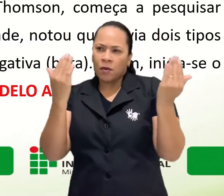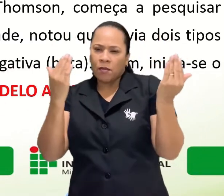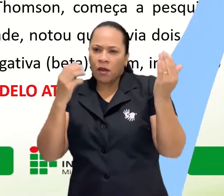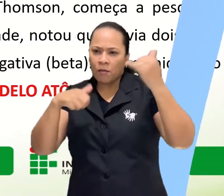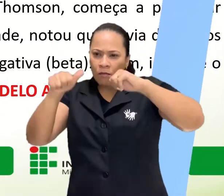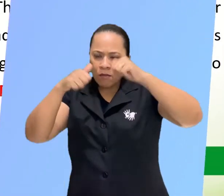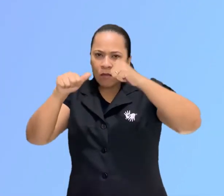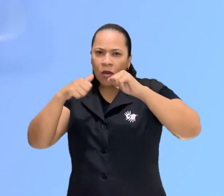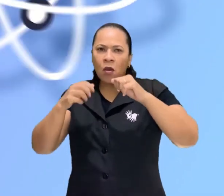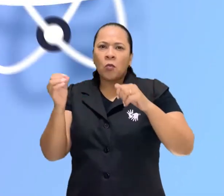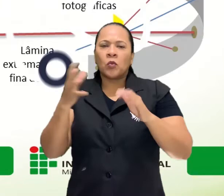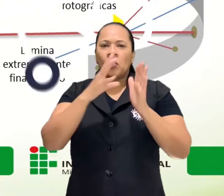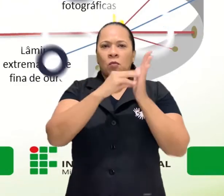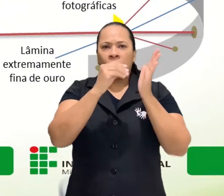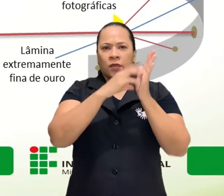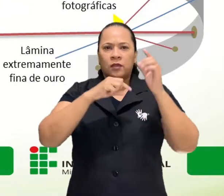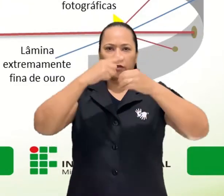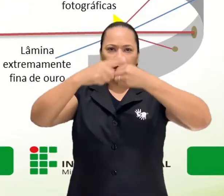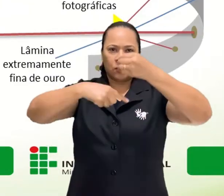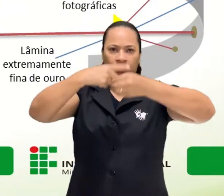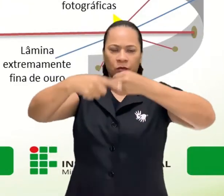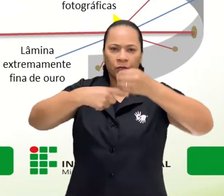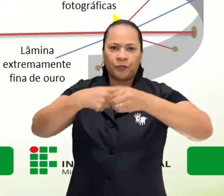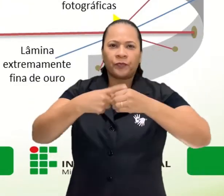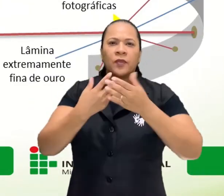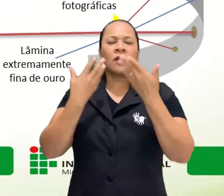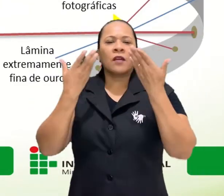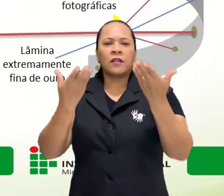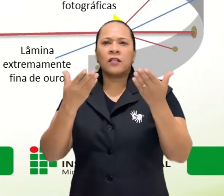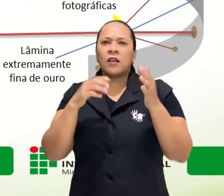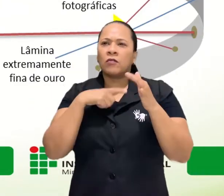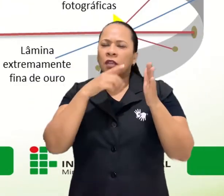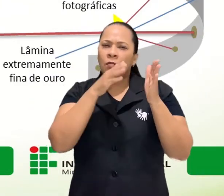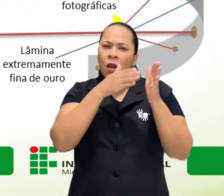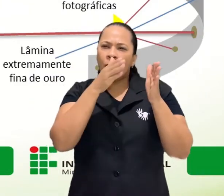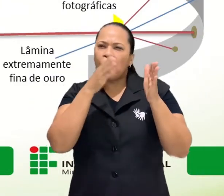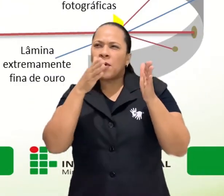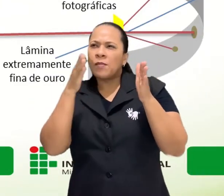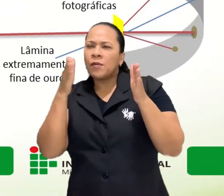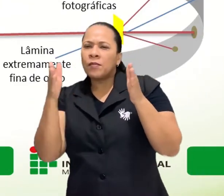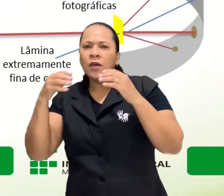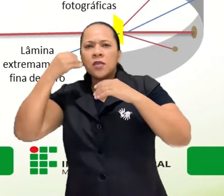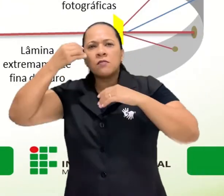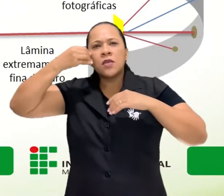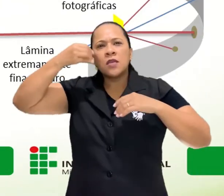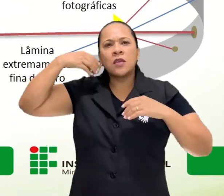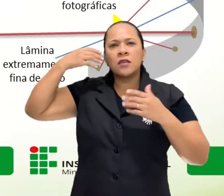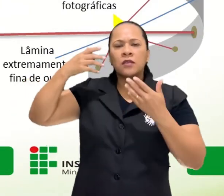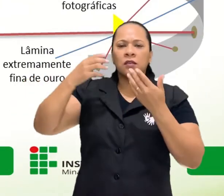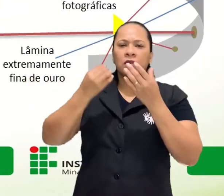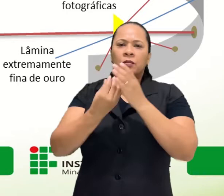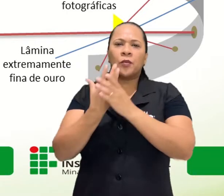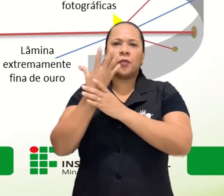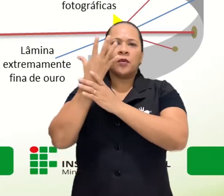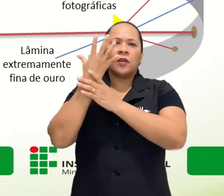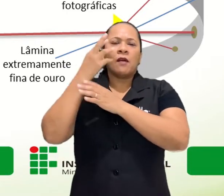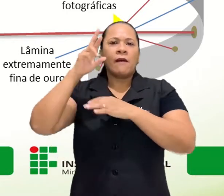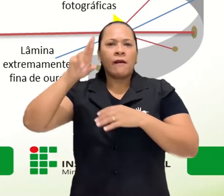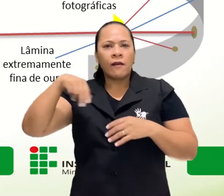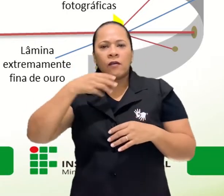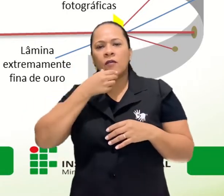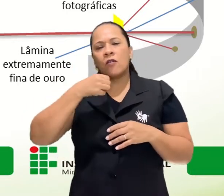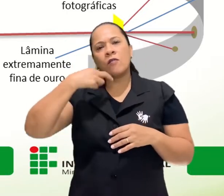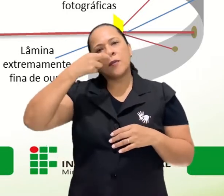novo modelo atômico. Grande parte dos experimentos que culminaram no novo modelo atômico foram feitos